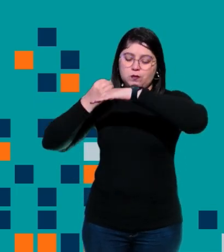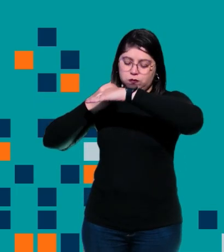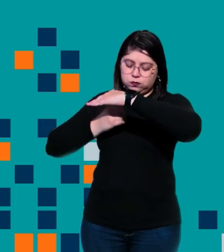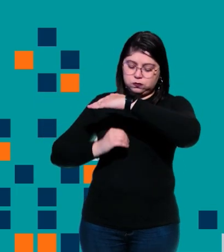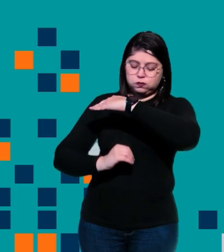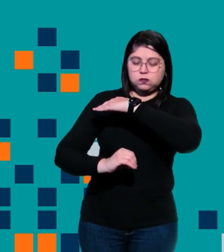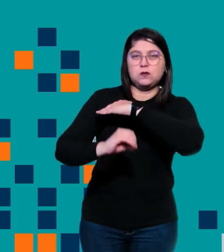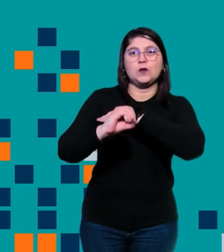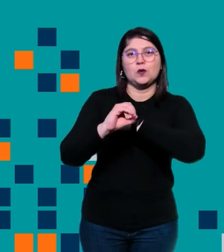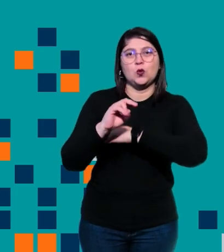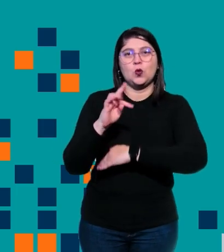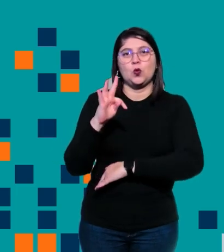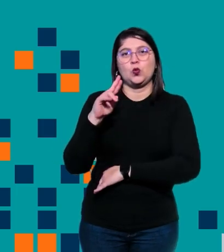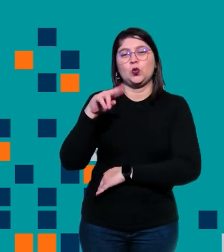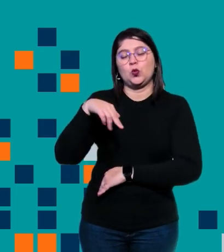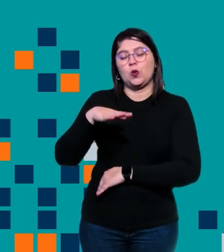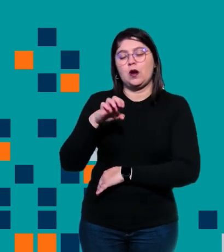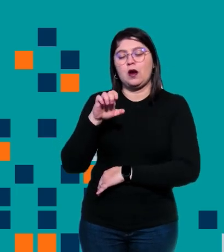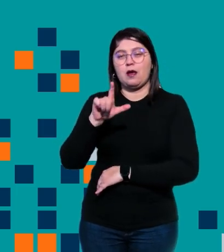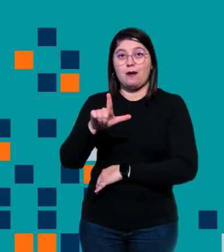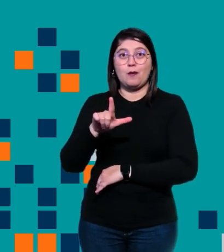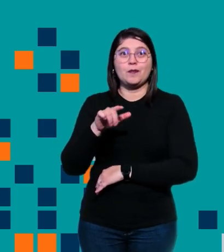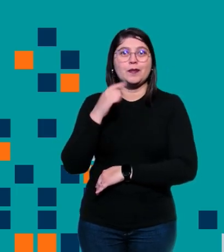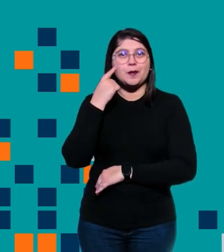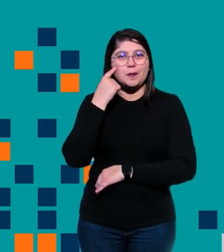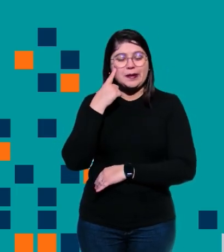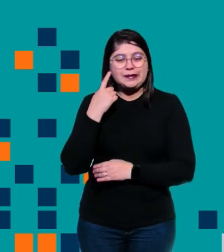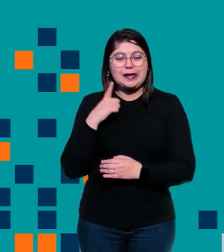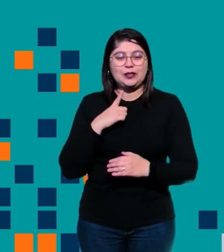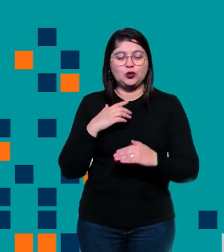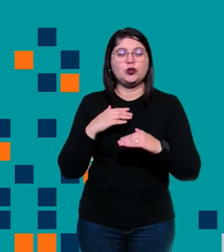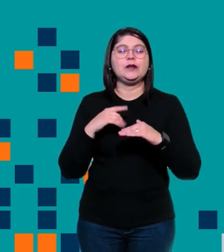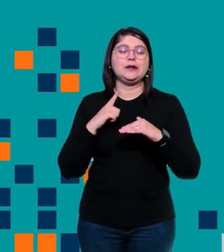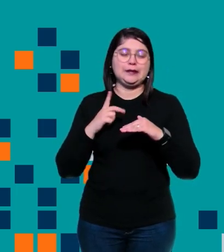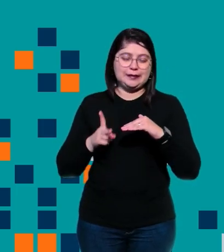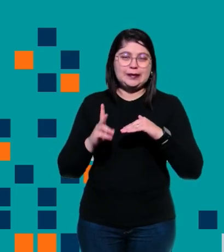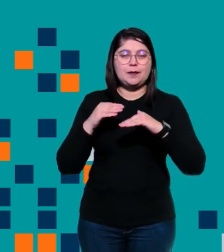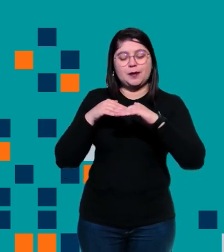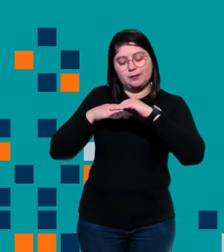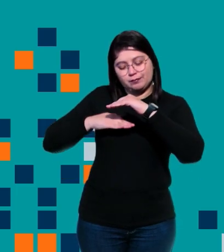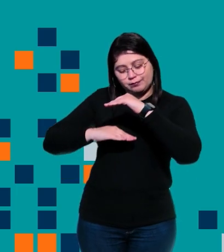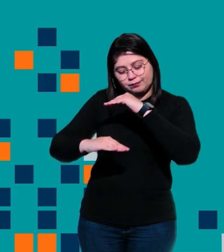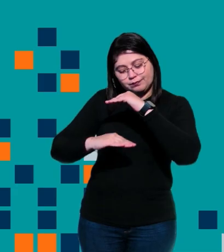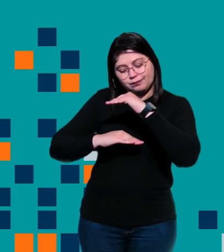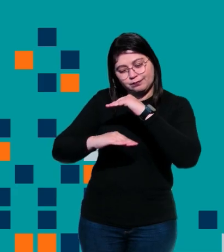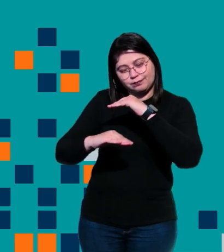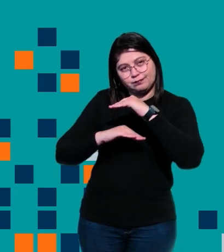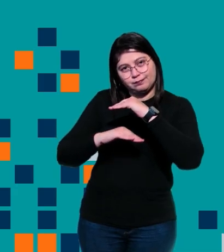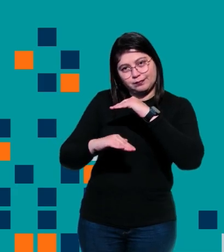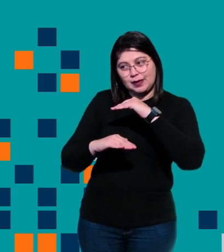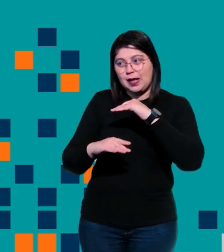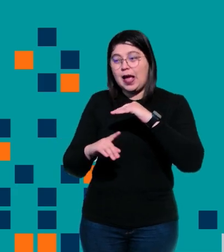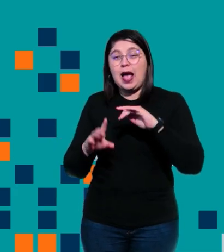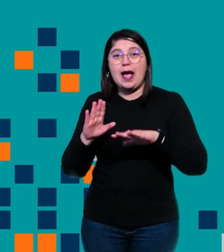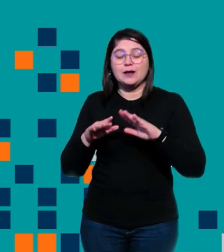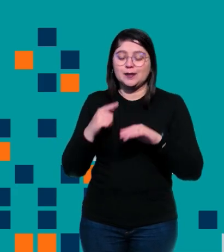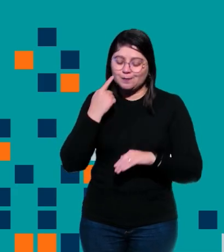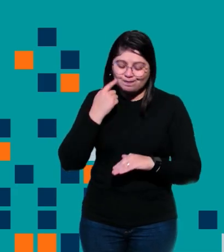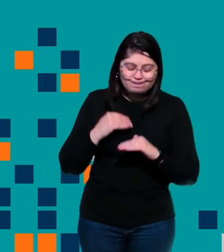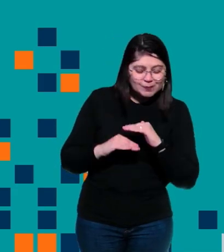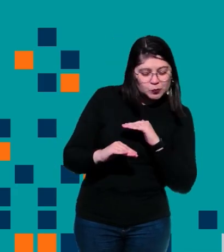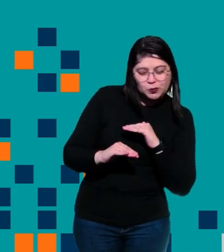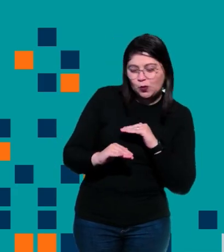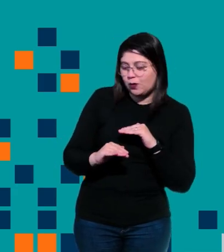no meio da obra, o projeto inteiro tinha subsolo que estava sendo cavado. No meio da obra, falou assim, não vai ter mais subsolo. Eu falei, espera